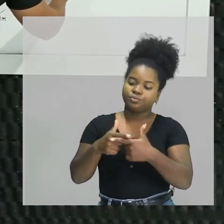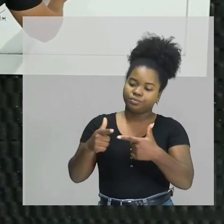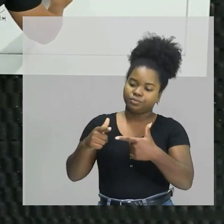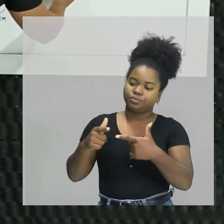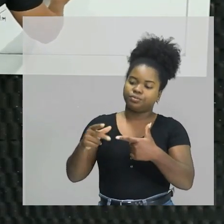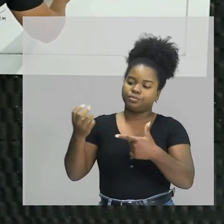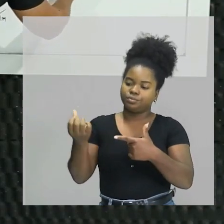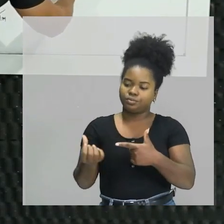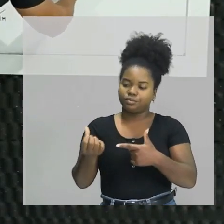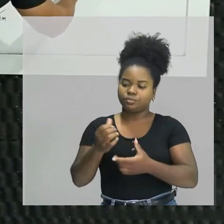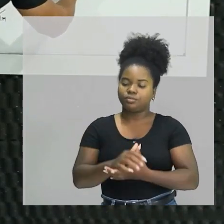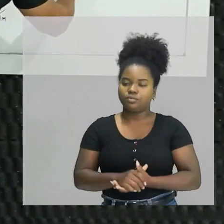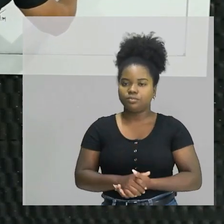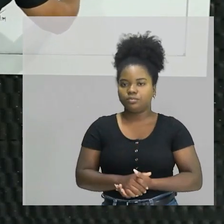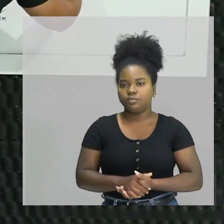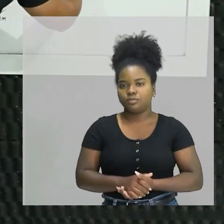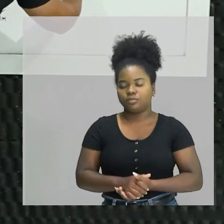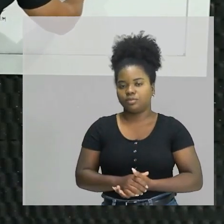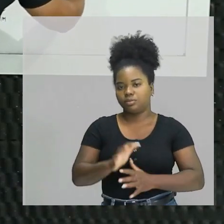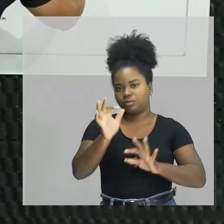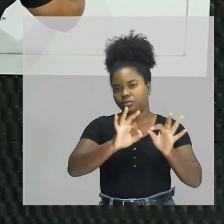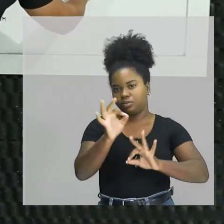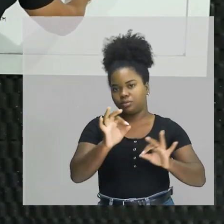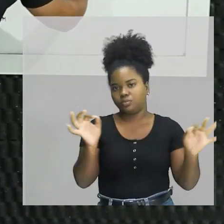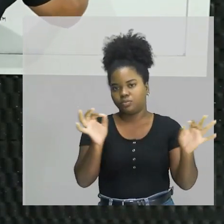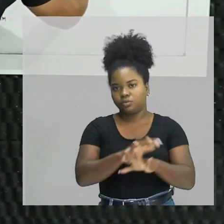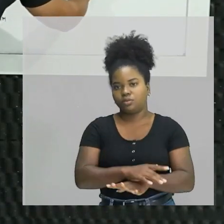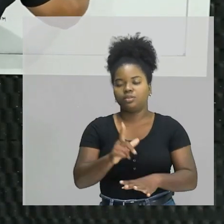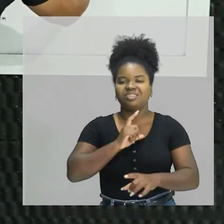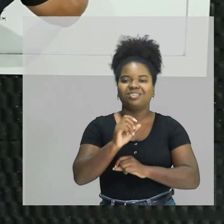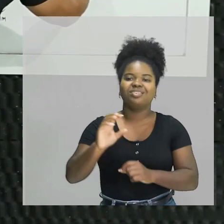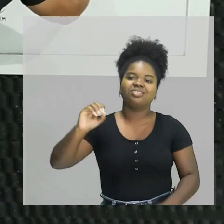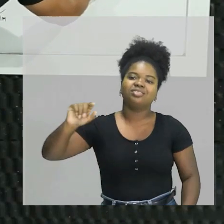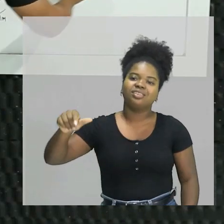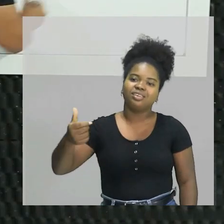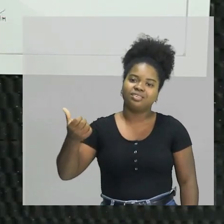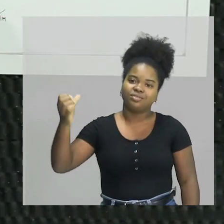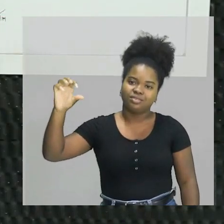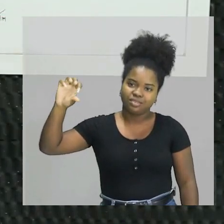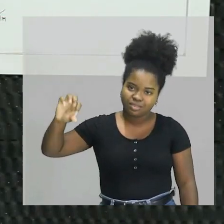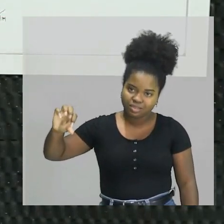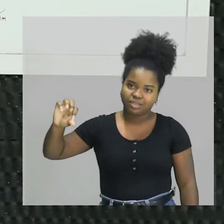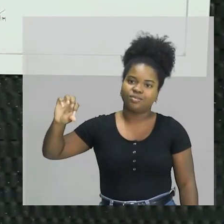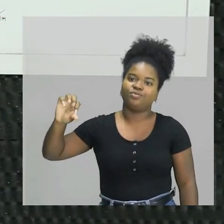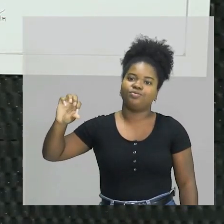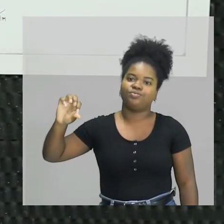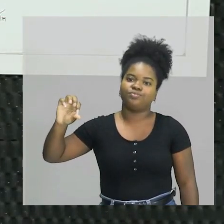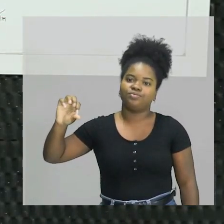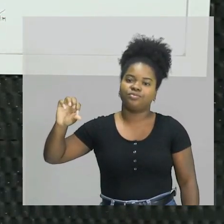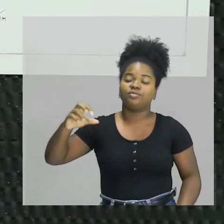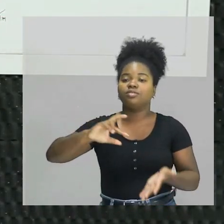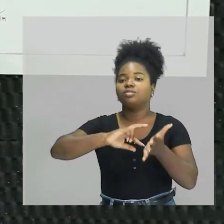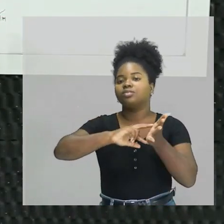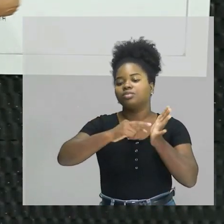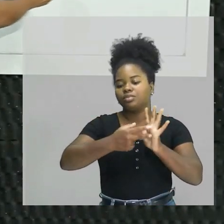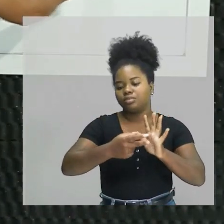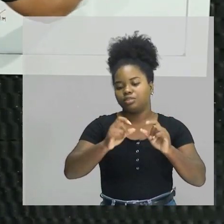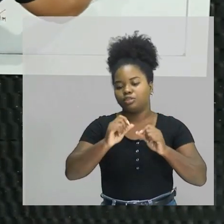dividido por 6. Ó. Se você fizer essa conta, isso aqui vai dar 0,19 aproximadamente. Ou